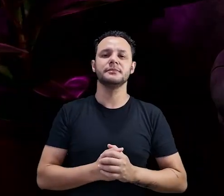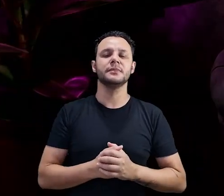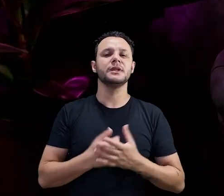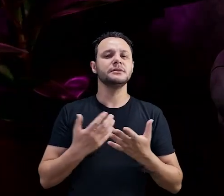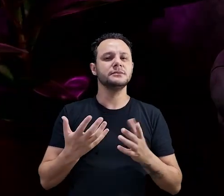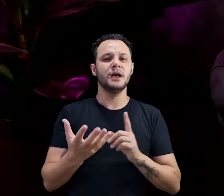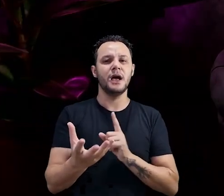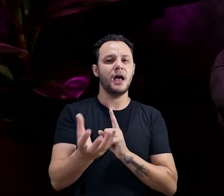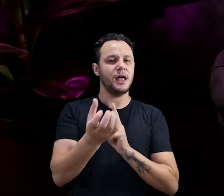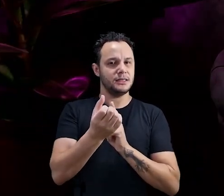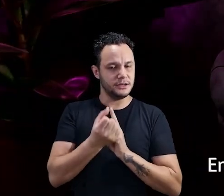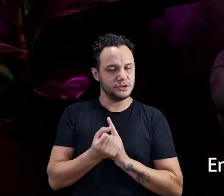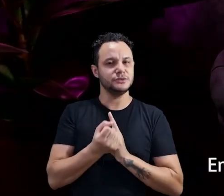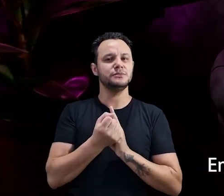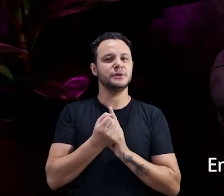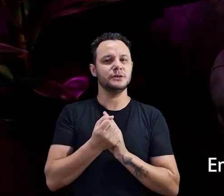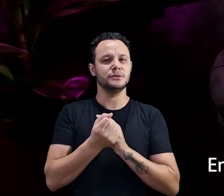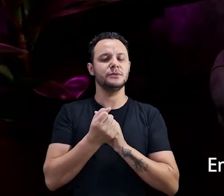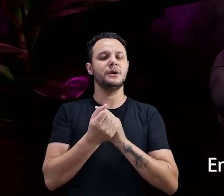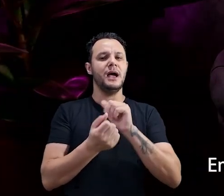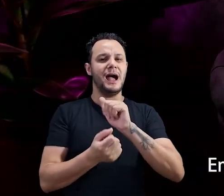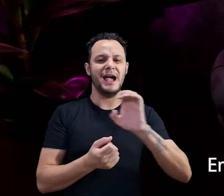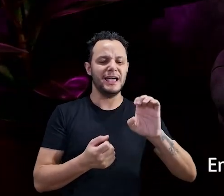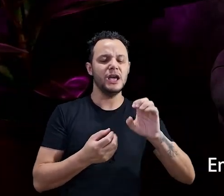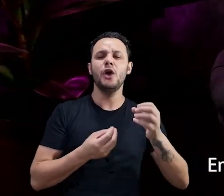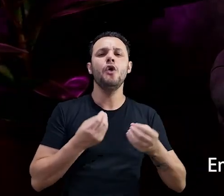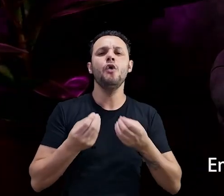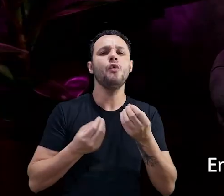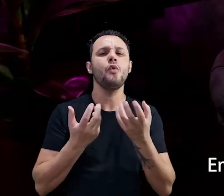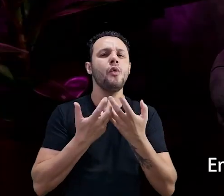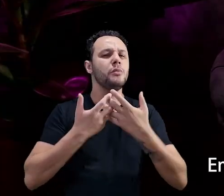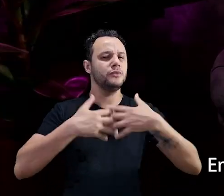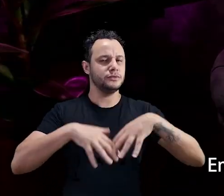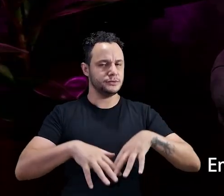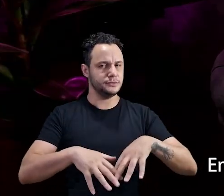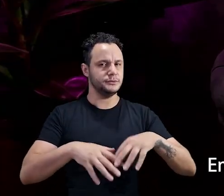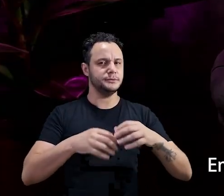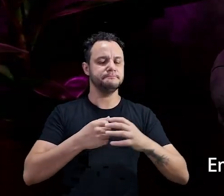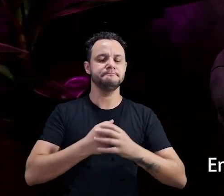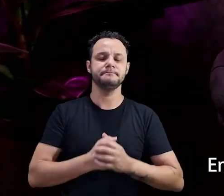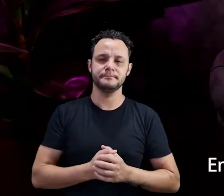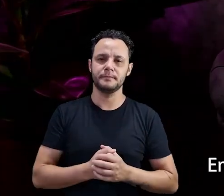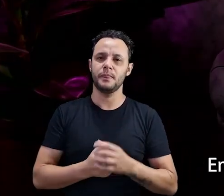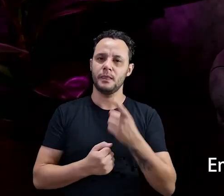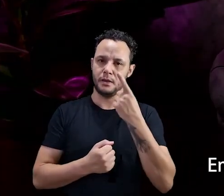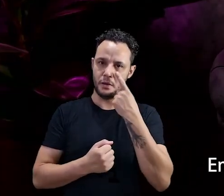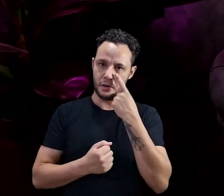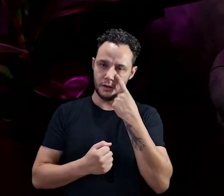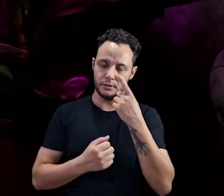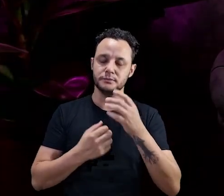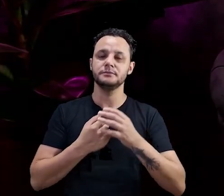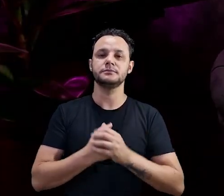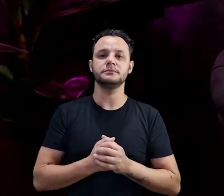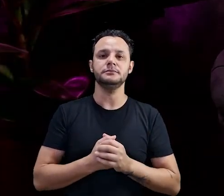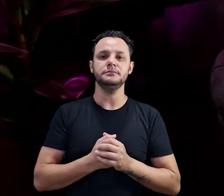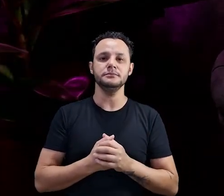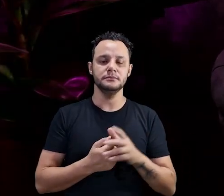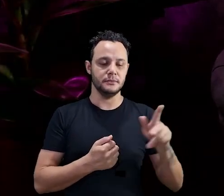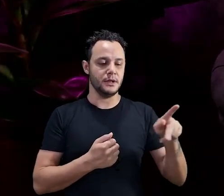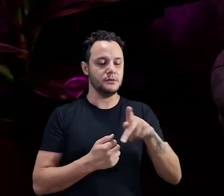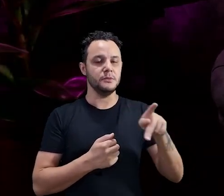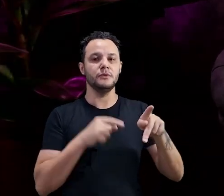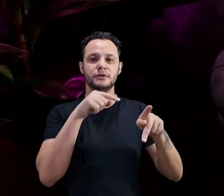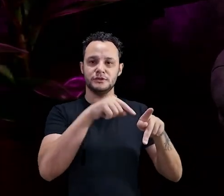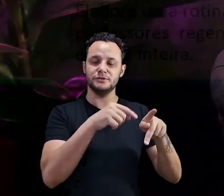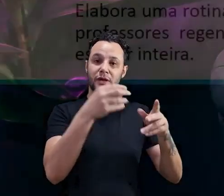como deveria acontecer o atendimento no AEI? Em tese, né, na teoria, como é que ele deveria acontecer? Bom,